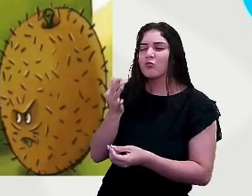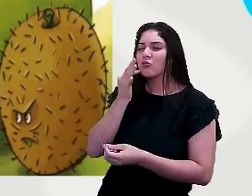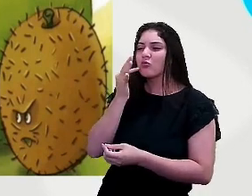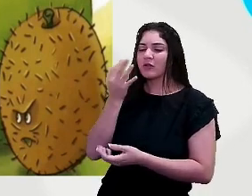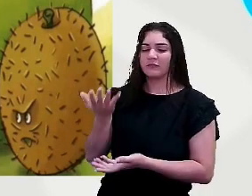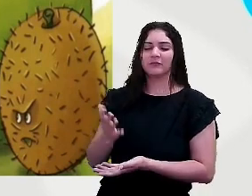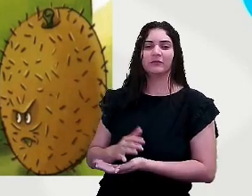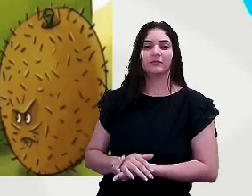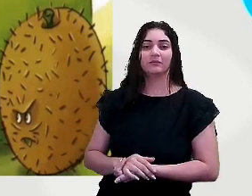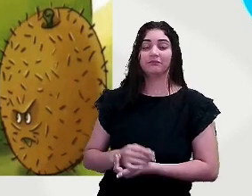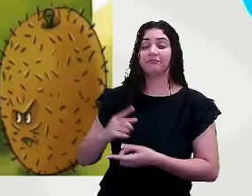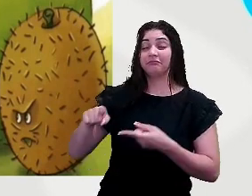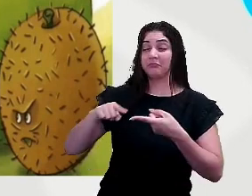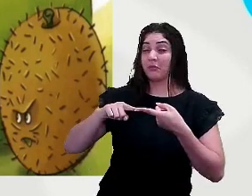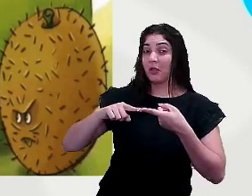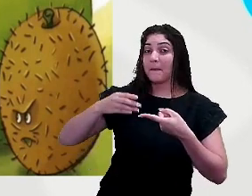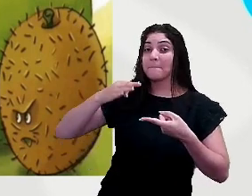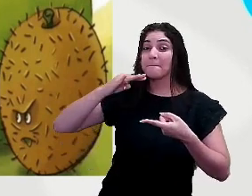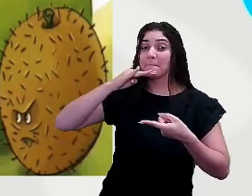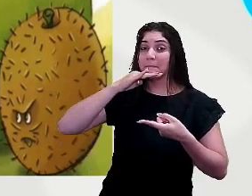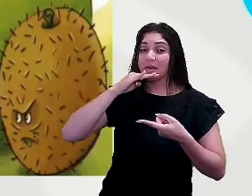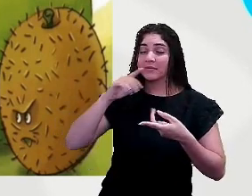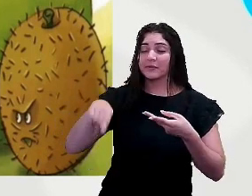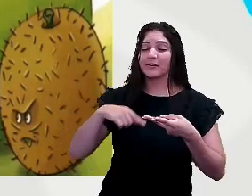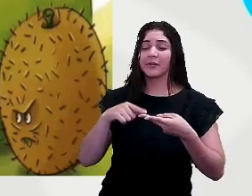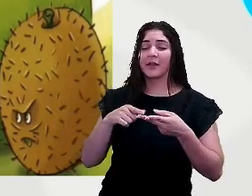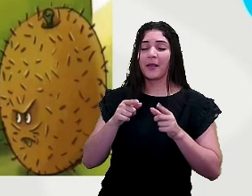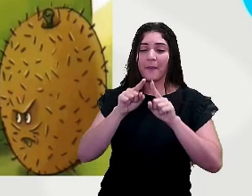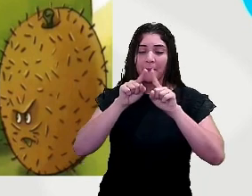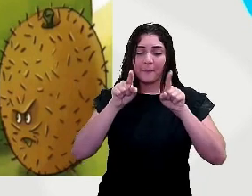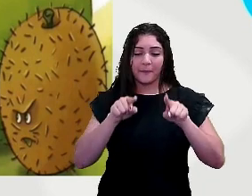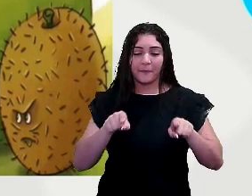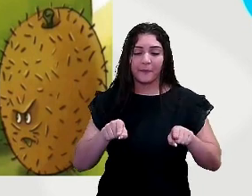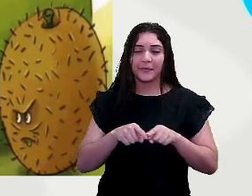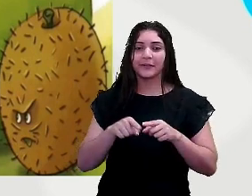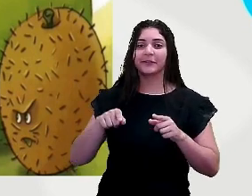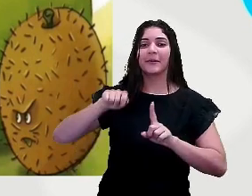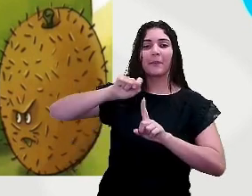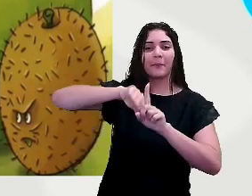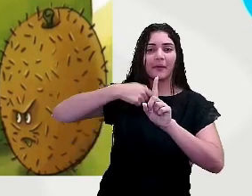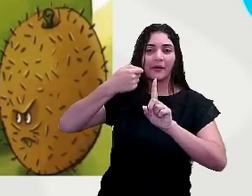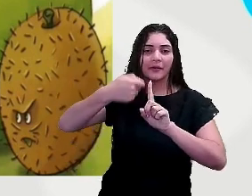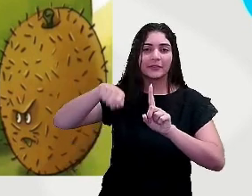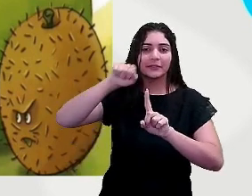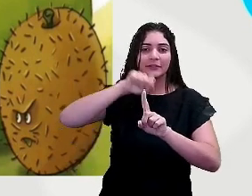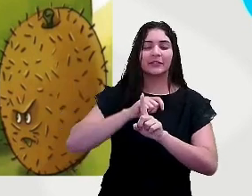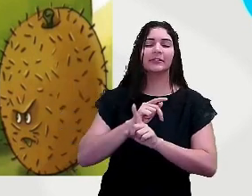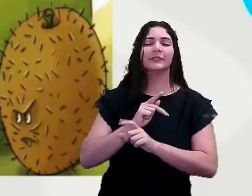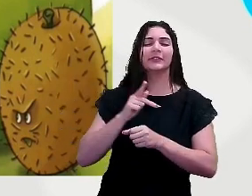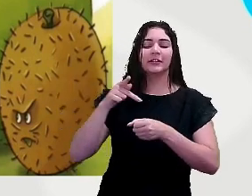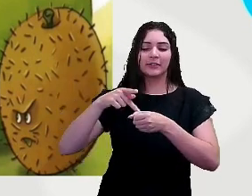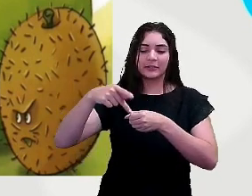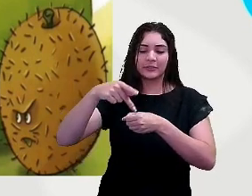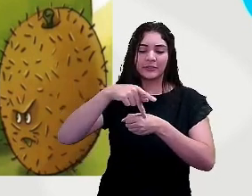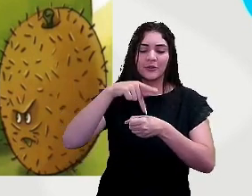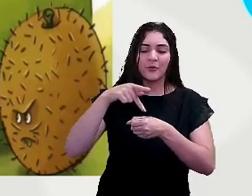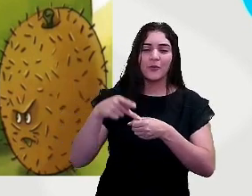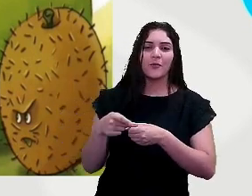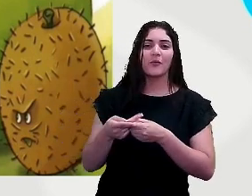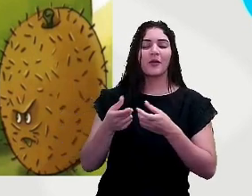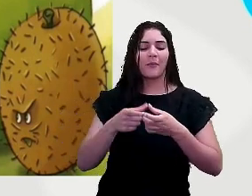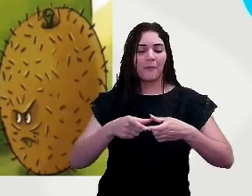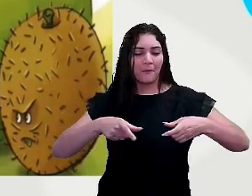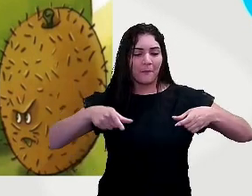ordeira. Uma manga e uma pera, bananas, kiwis, romãs, um melão